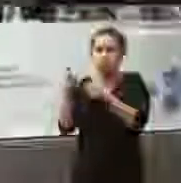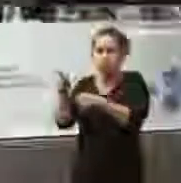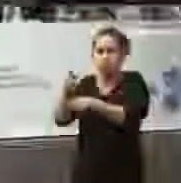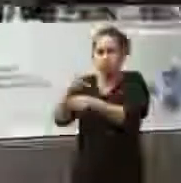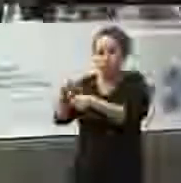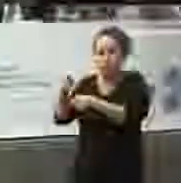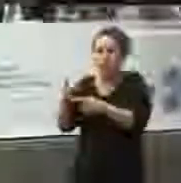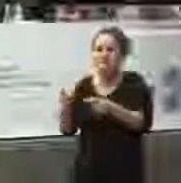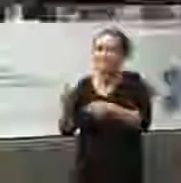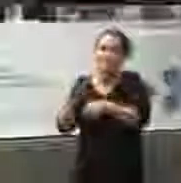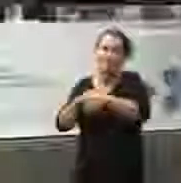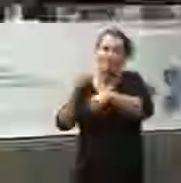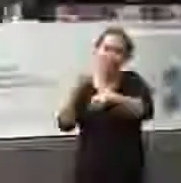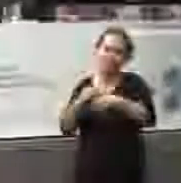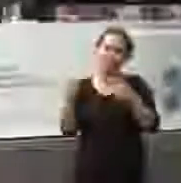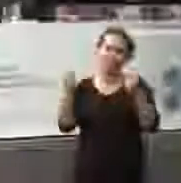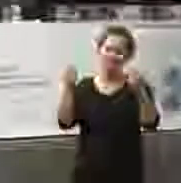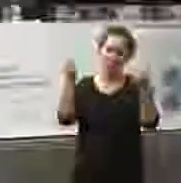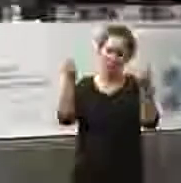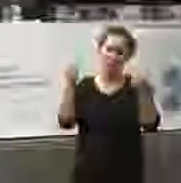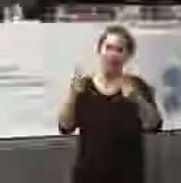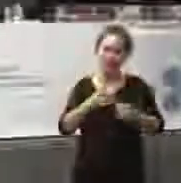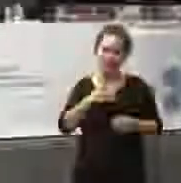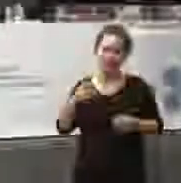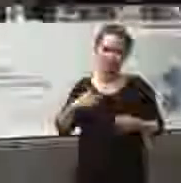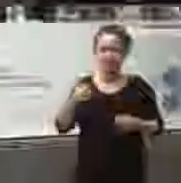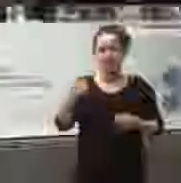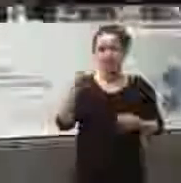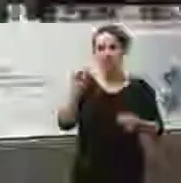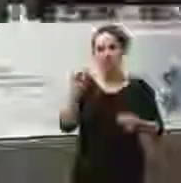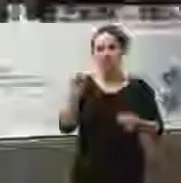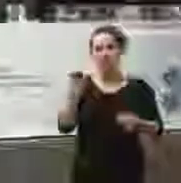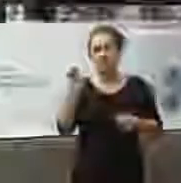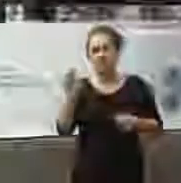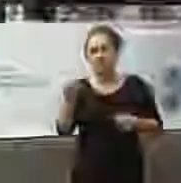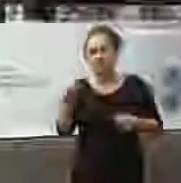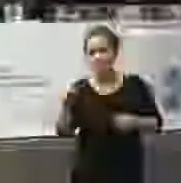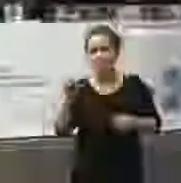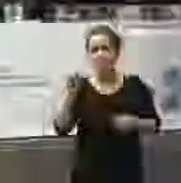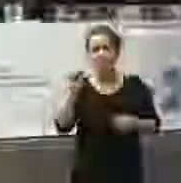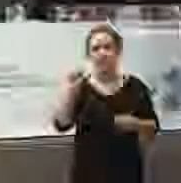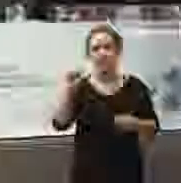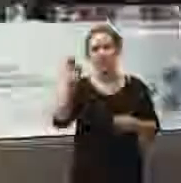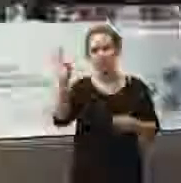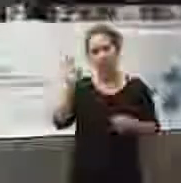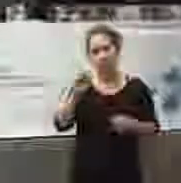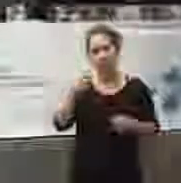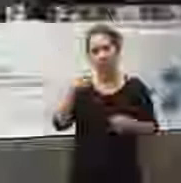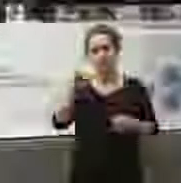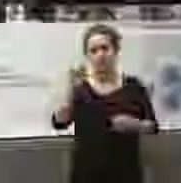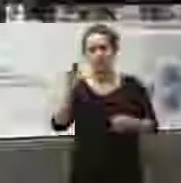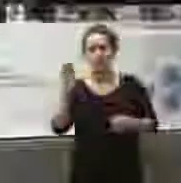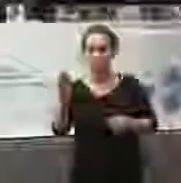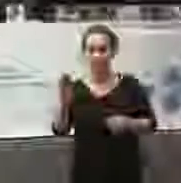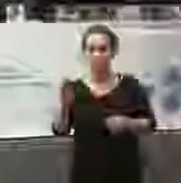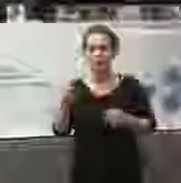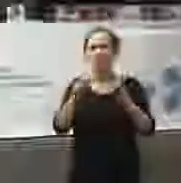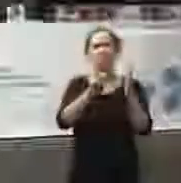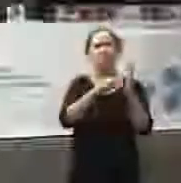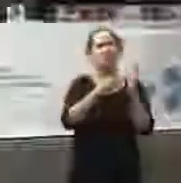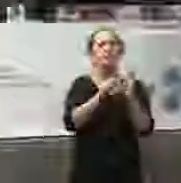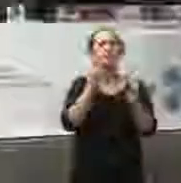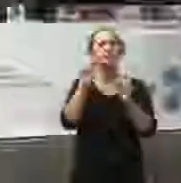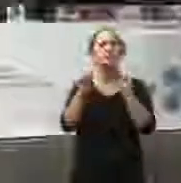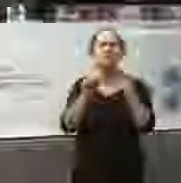que mais gasta com saúde com 16,8 por cento do pib o que isso quer dizer esses números demonstram